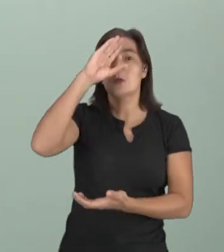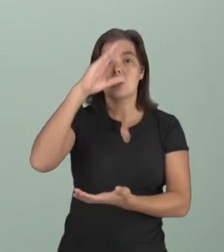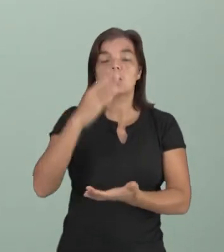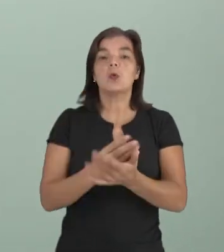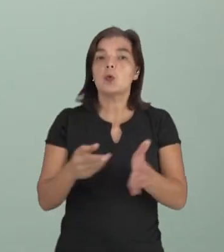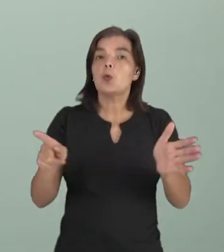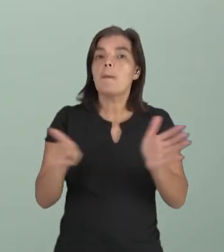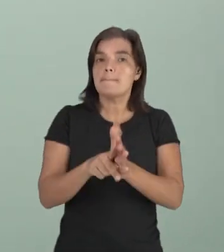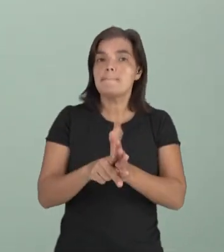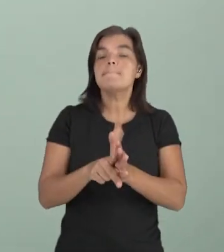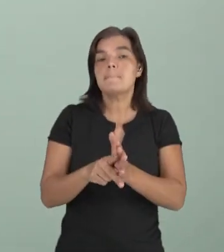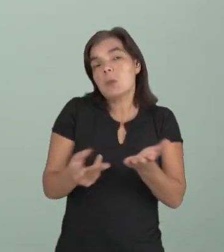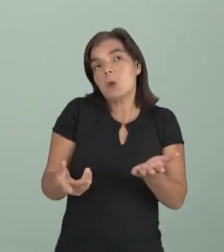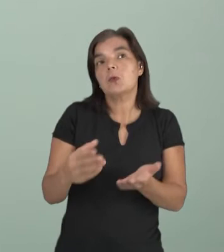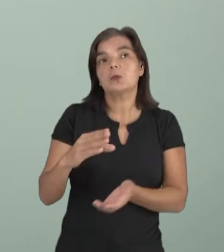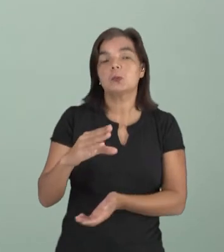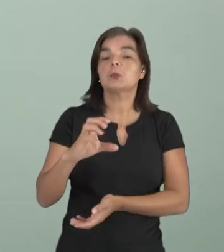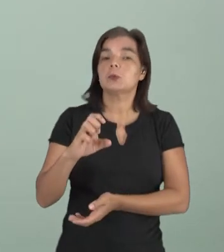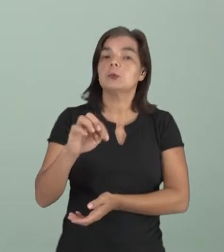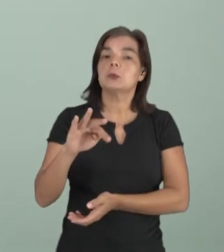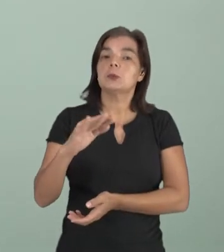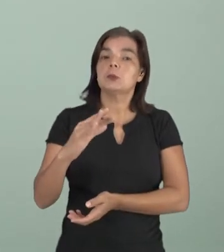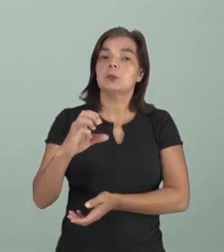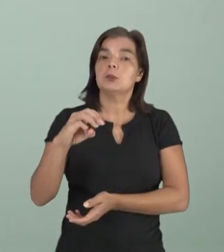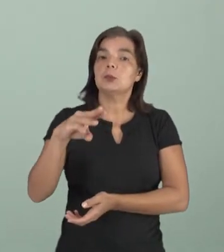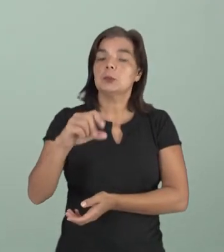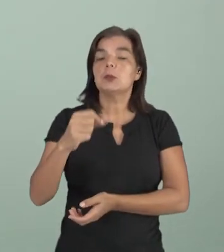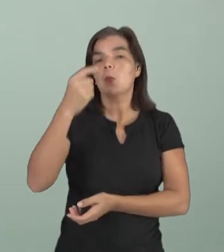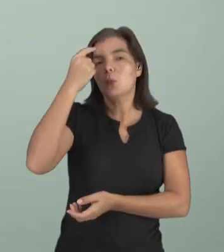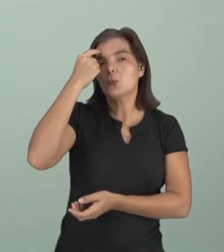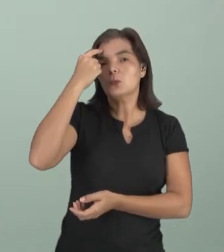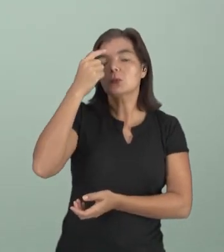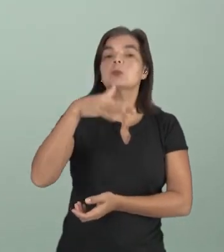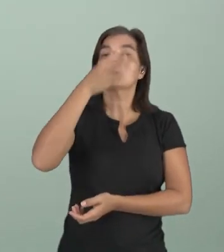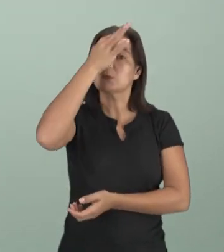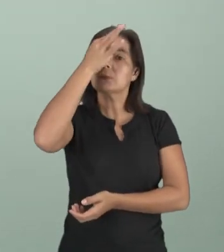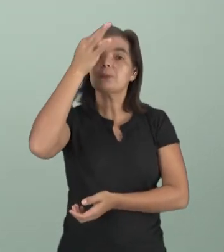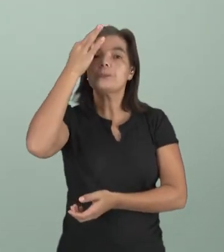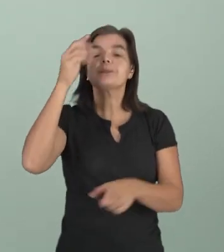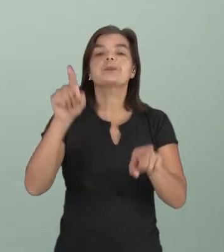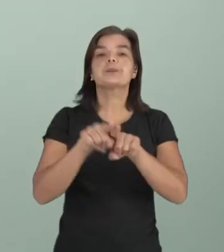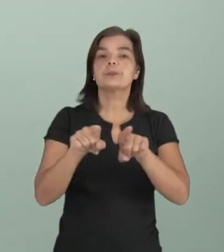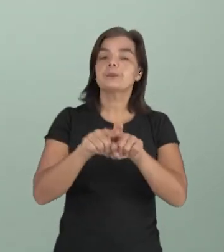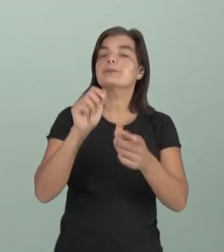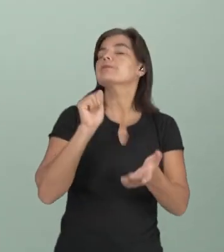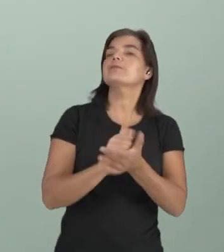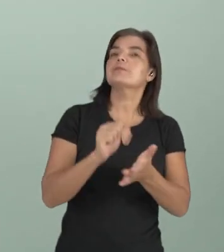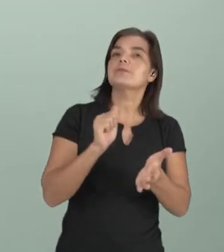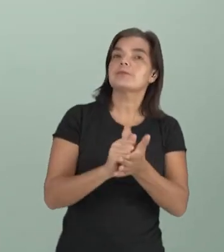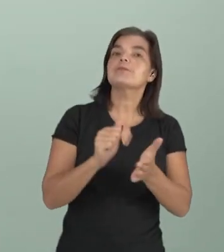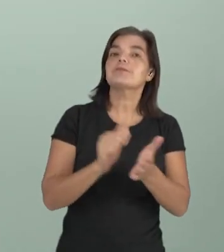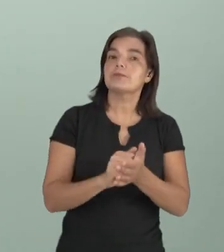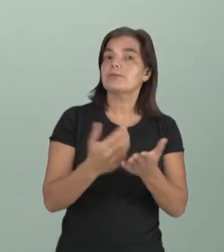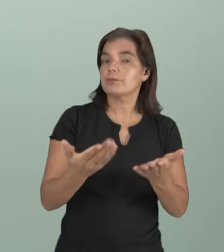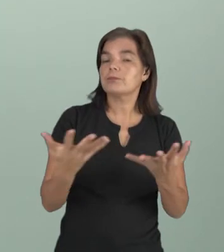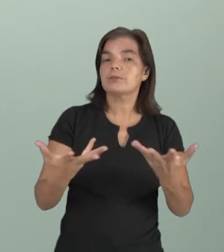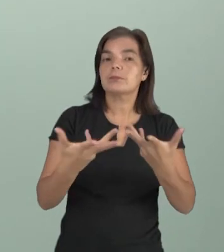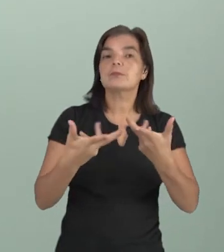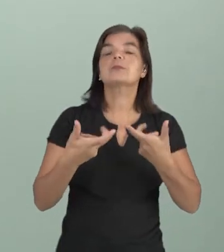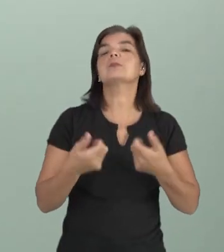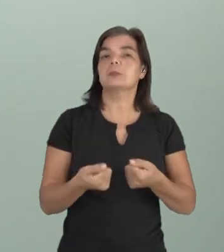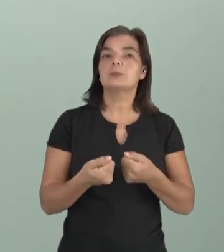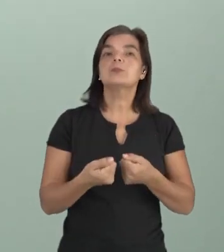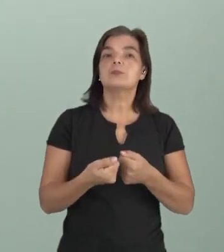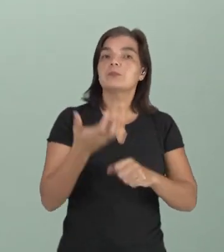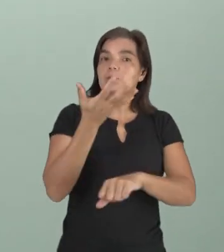acredita no próprio ceticismo. Então, essa é uma atividade para você desenvolver a reflexão filosófica e a escrita, que é uma das habilidades